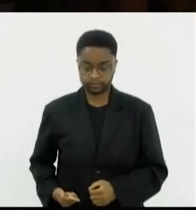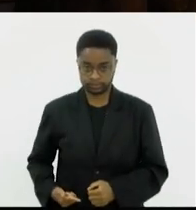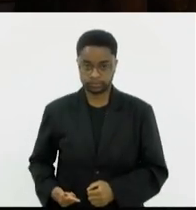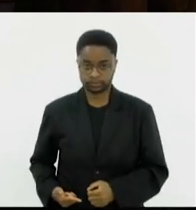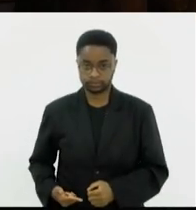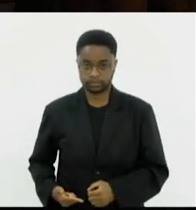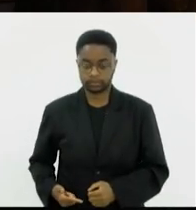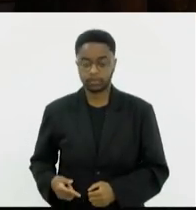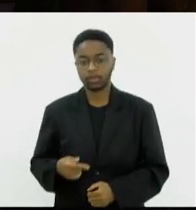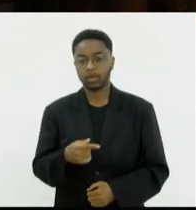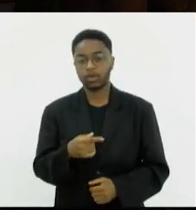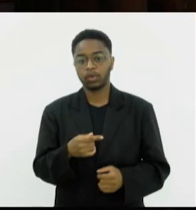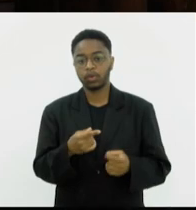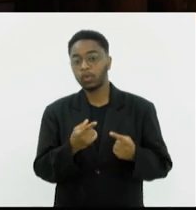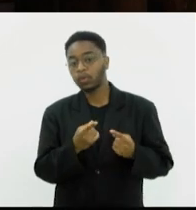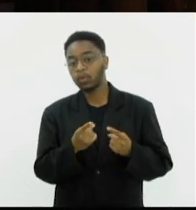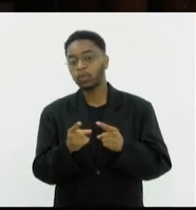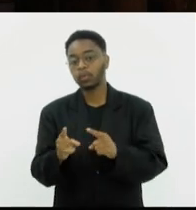Oposição